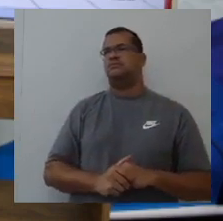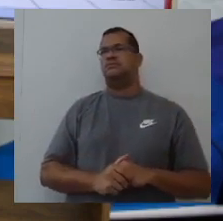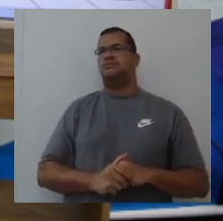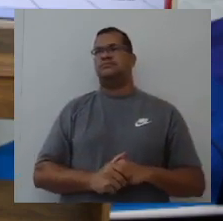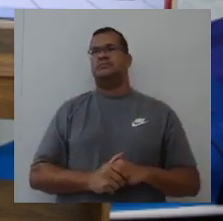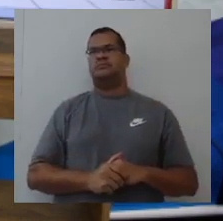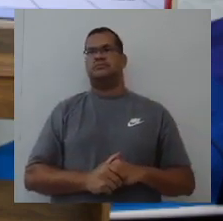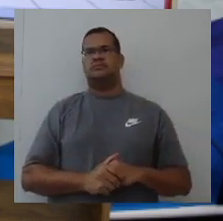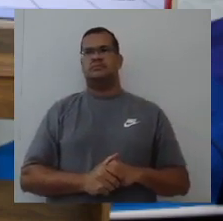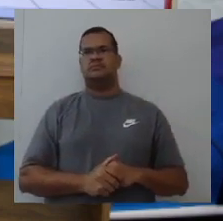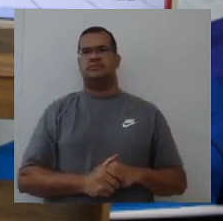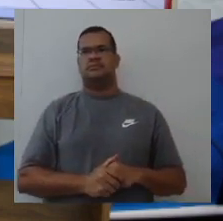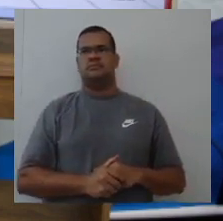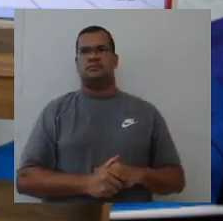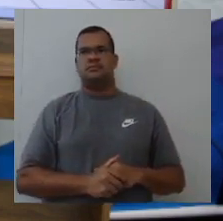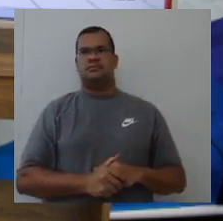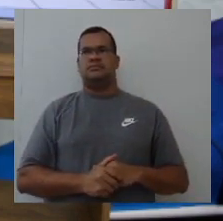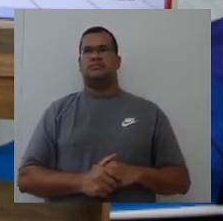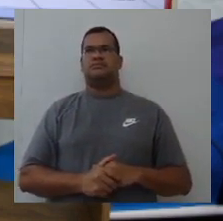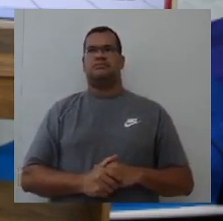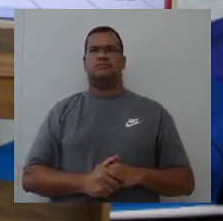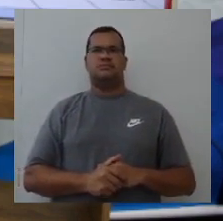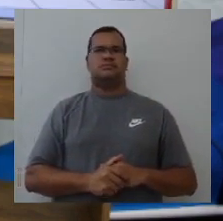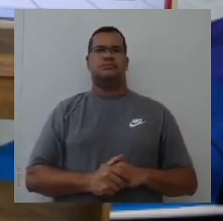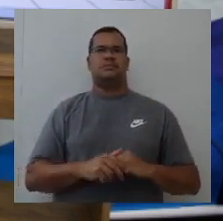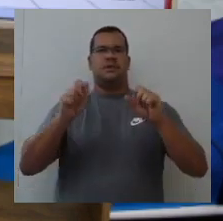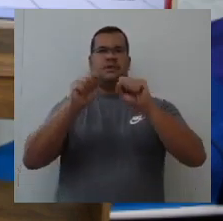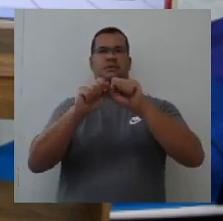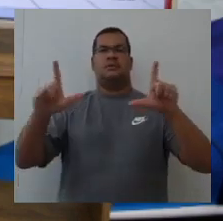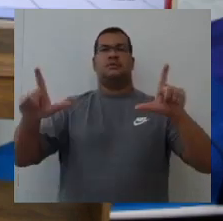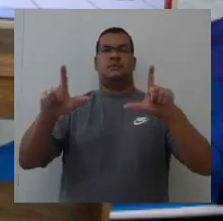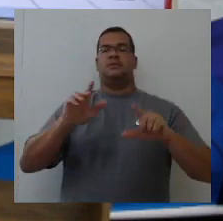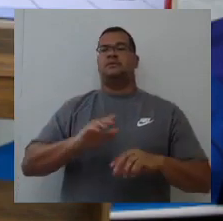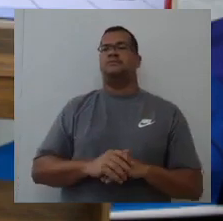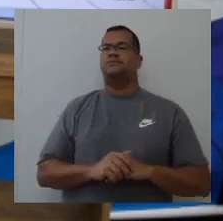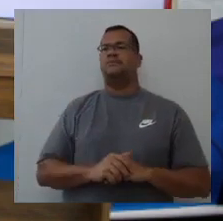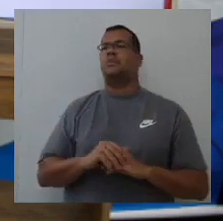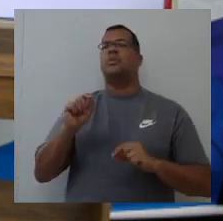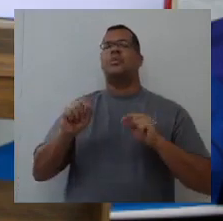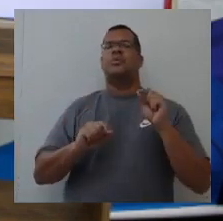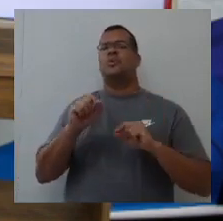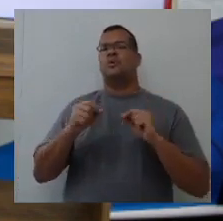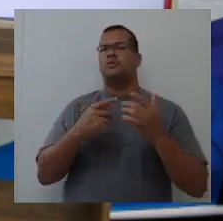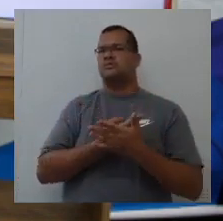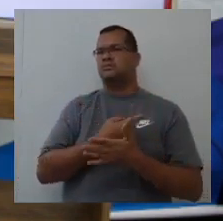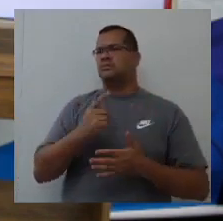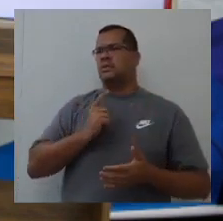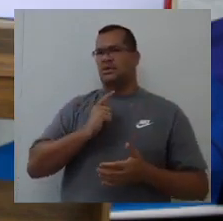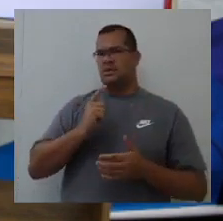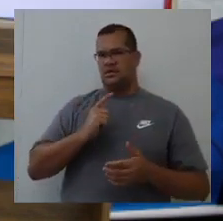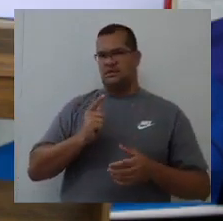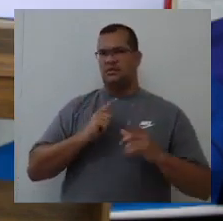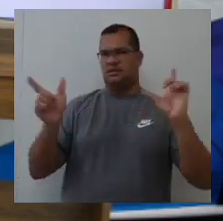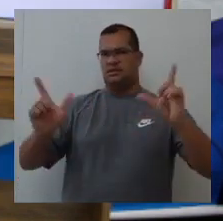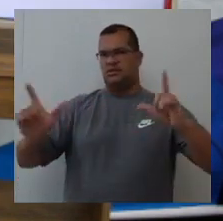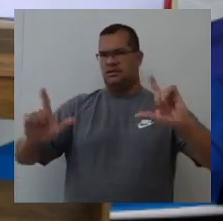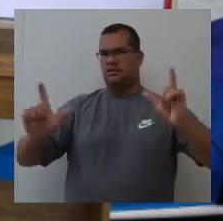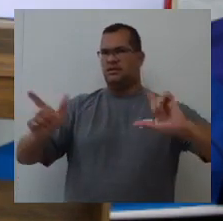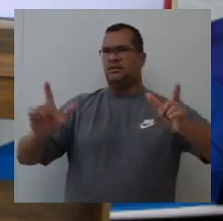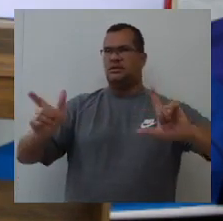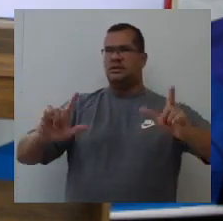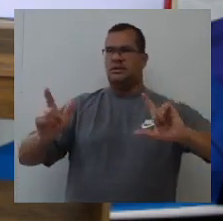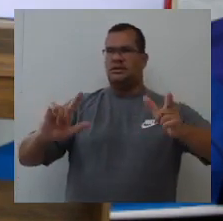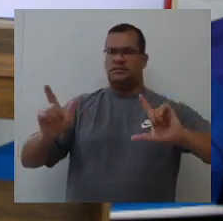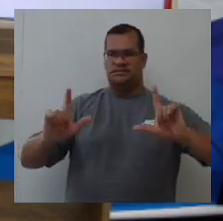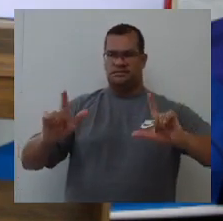Eu não vou ter mais tela geral agora. Só depois. Beleza. Então, o que acontece? Aqui eu tenho na TV. Vem comigo na TV.